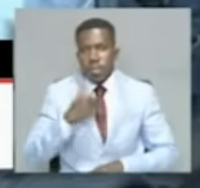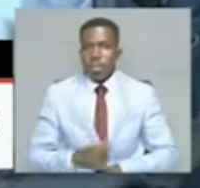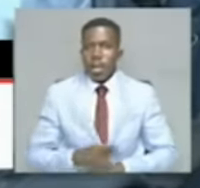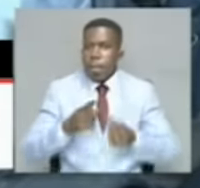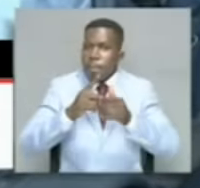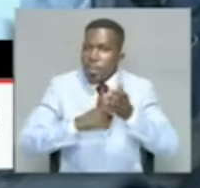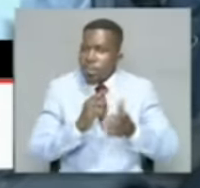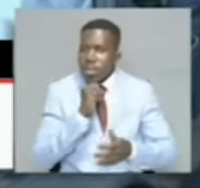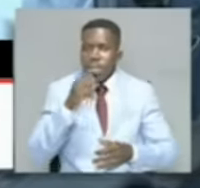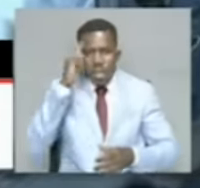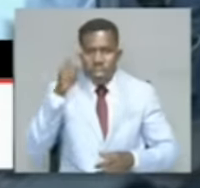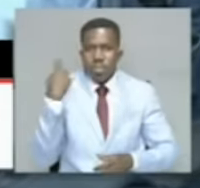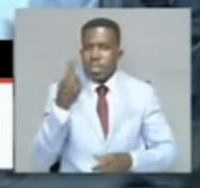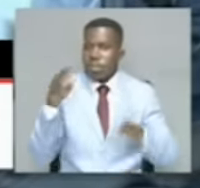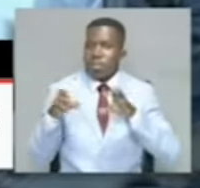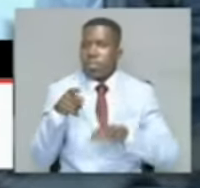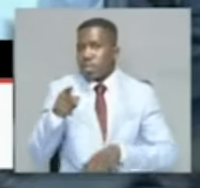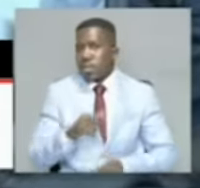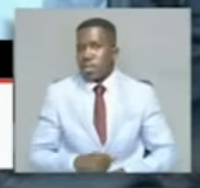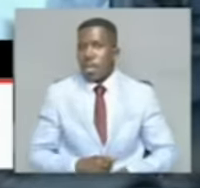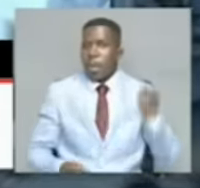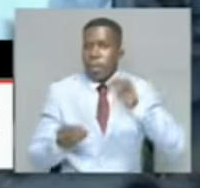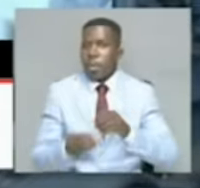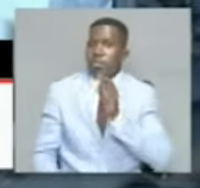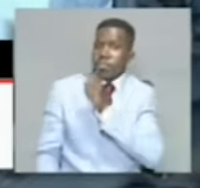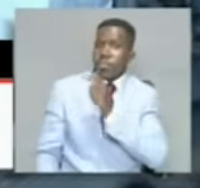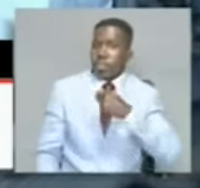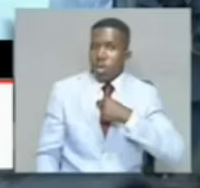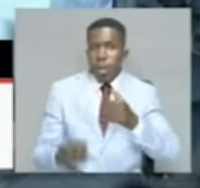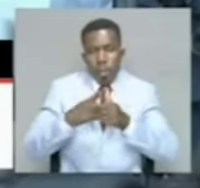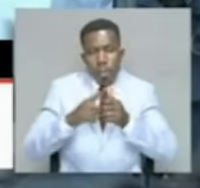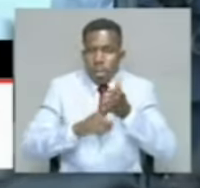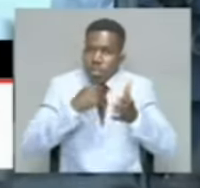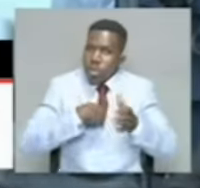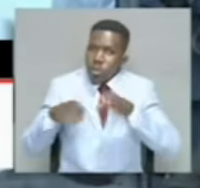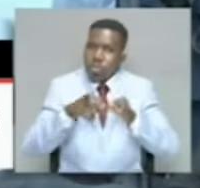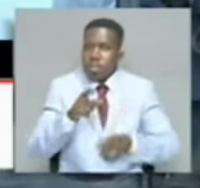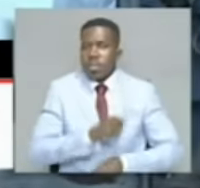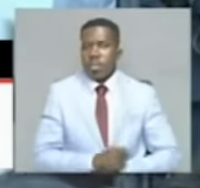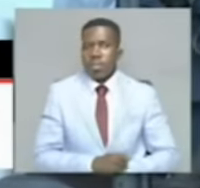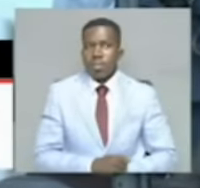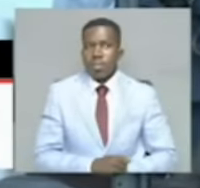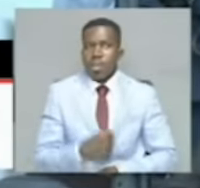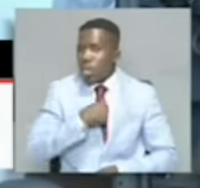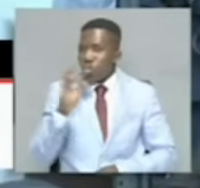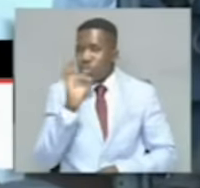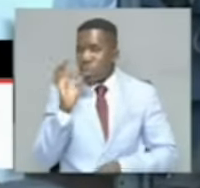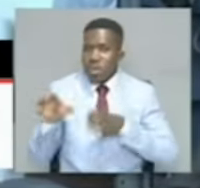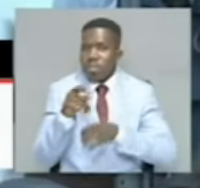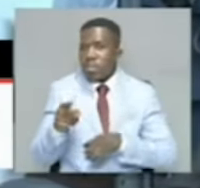vez. Não. É a primeira vez ou não? Sim, é a primeira vez. Pelo menos eu com eles, é a primeira vez. E já fazias com outras pessoas?